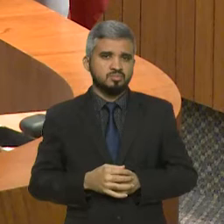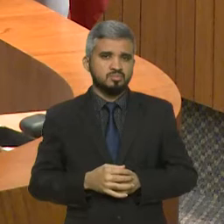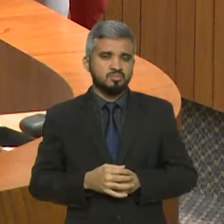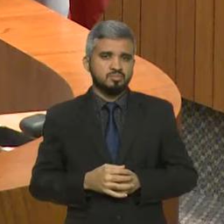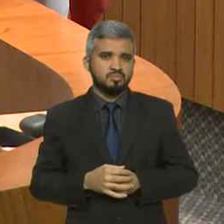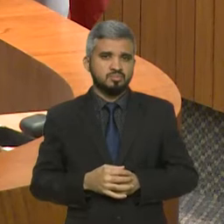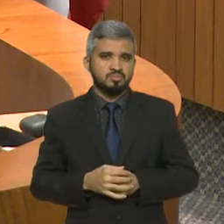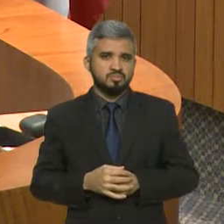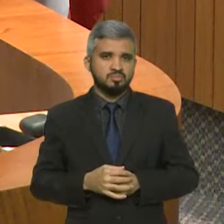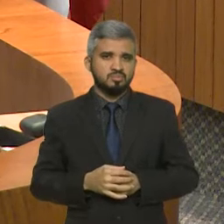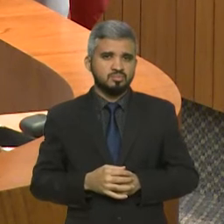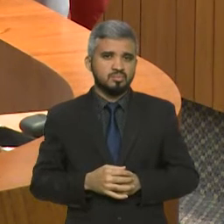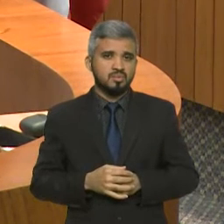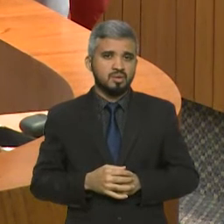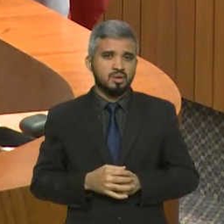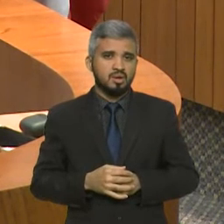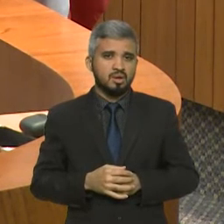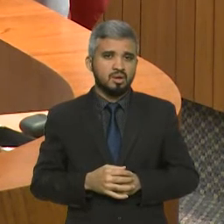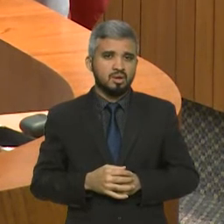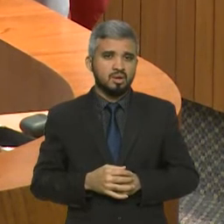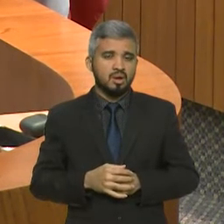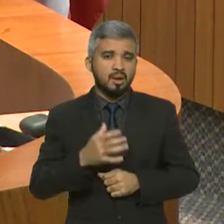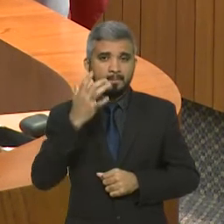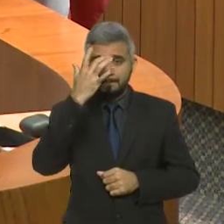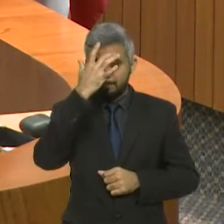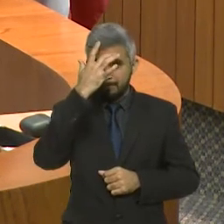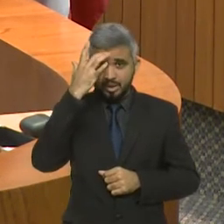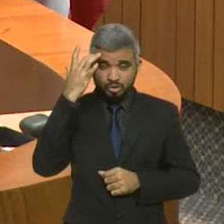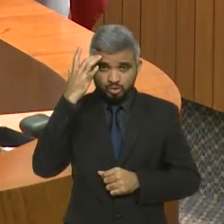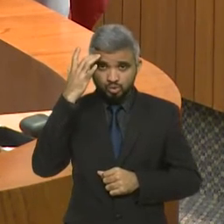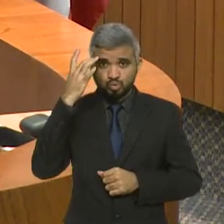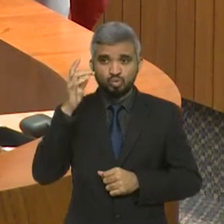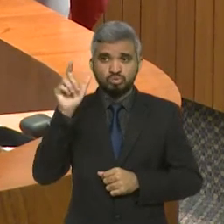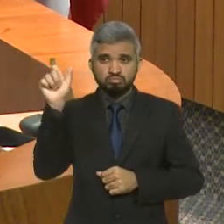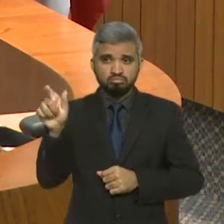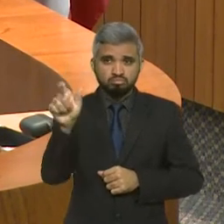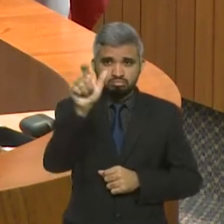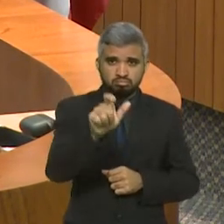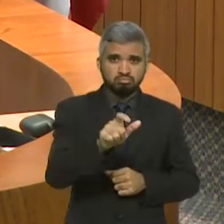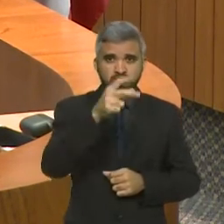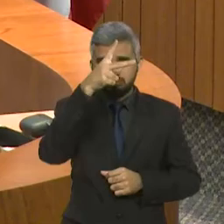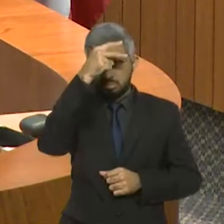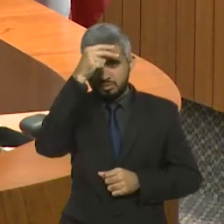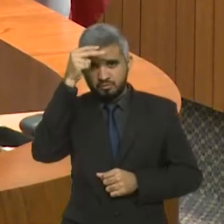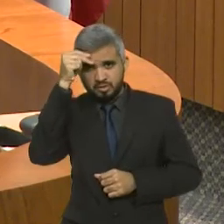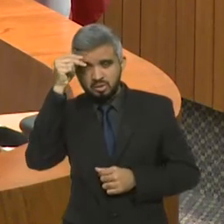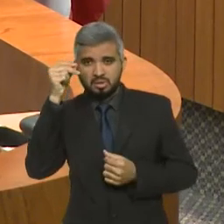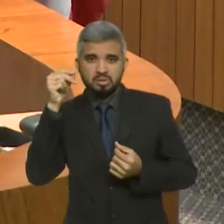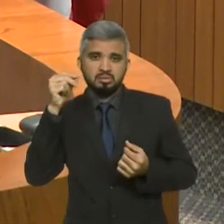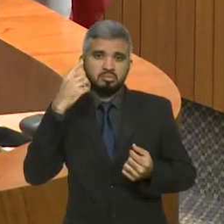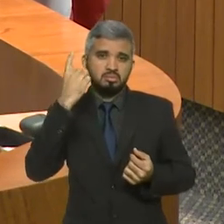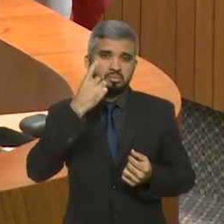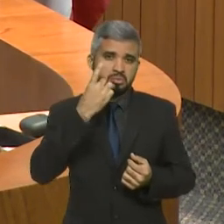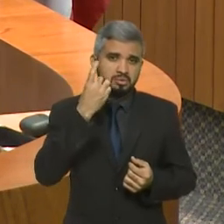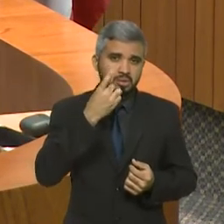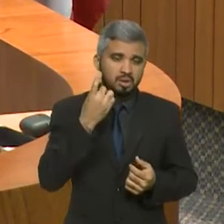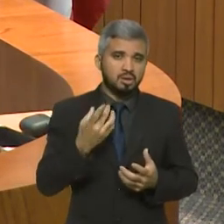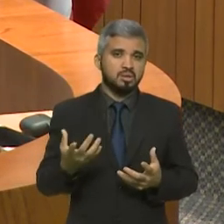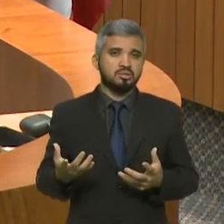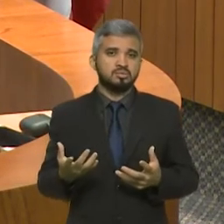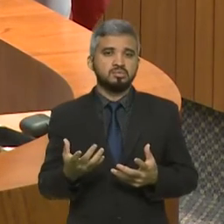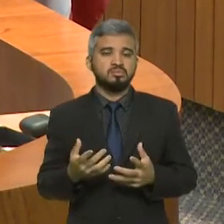pessoa de um agente político, de um prefeito, de um deputado. Digo isso